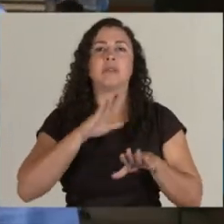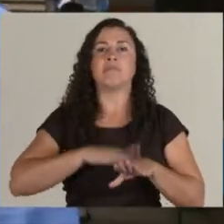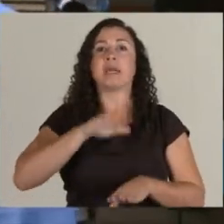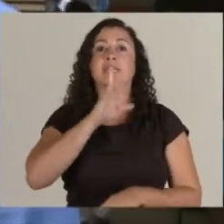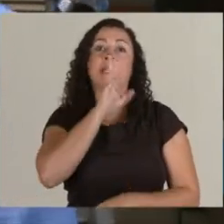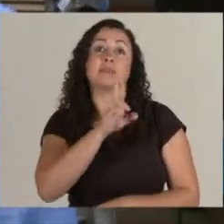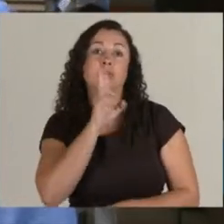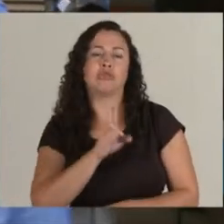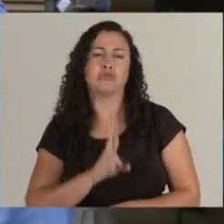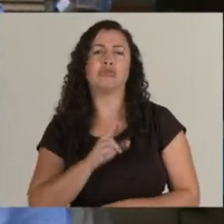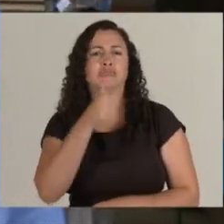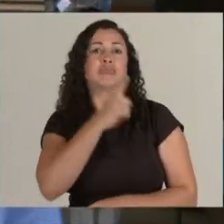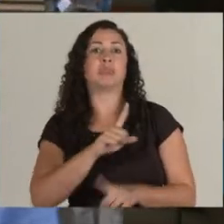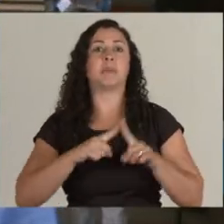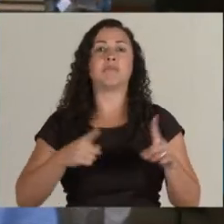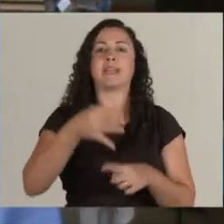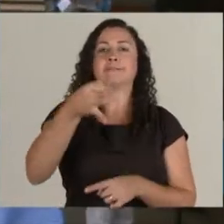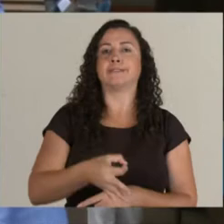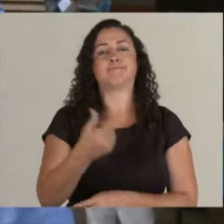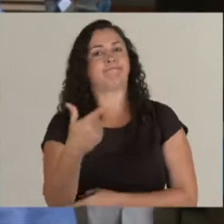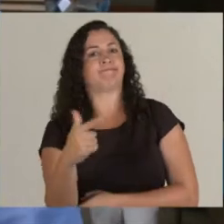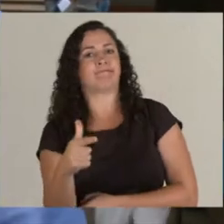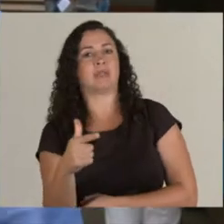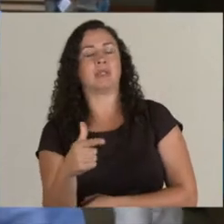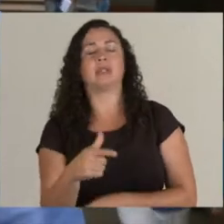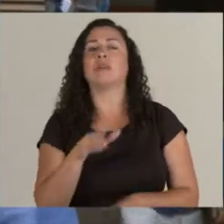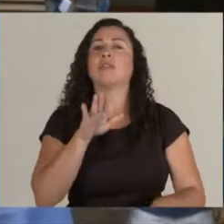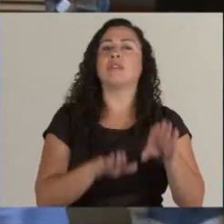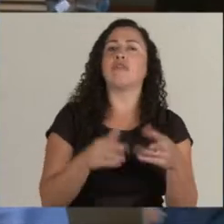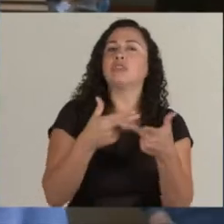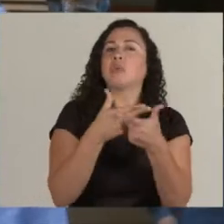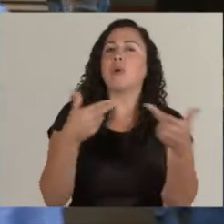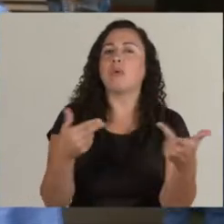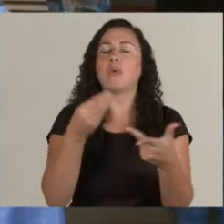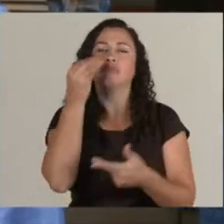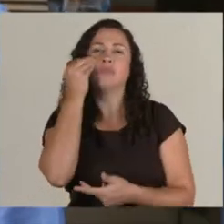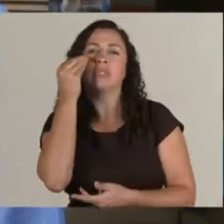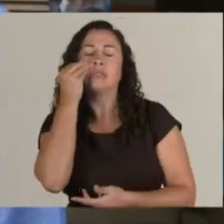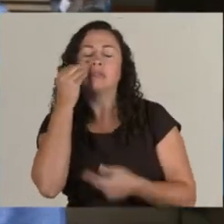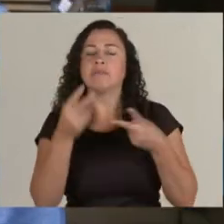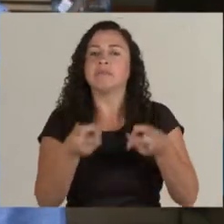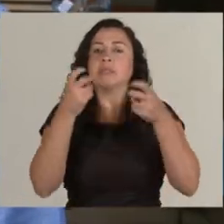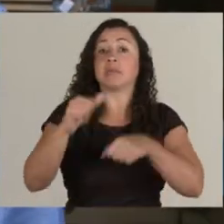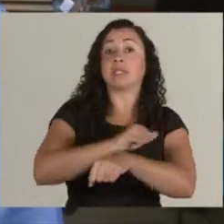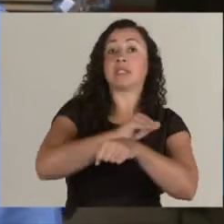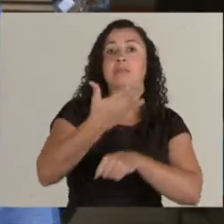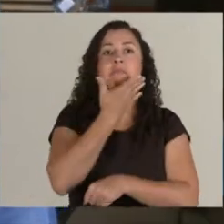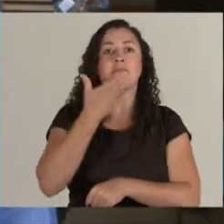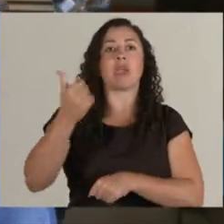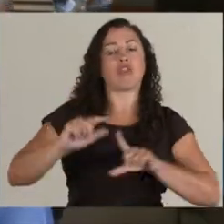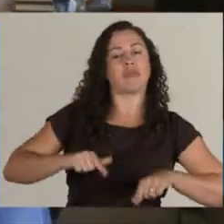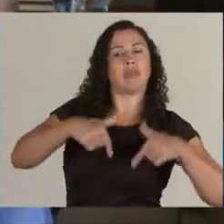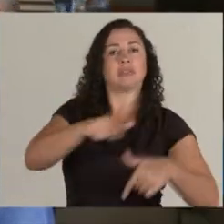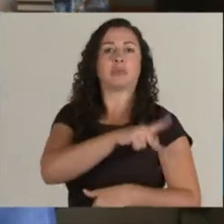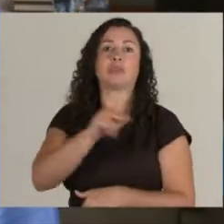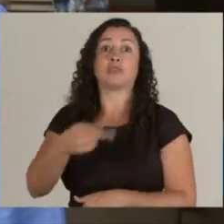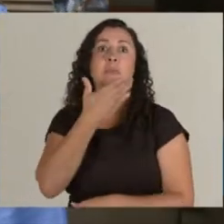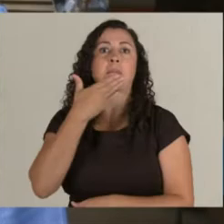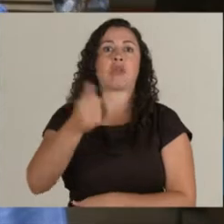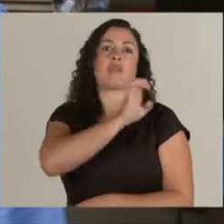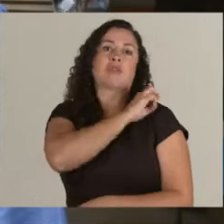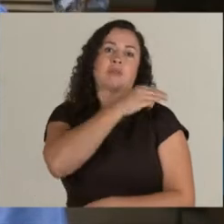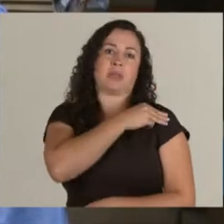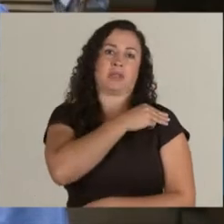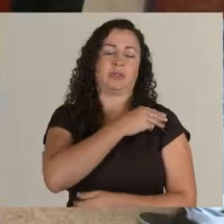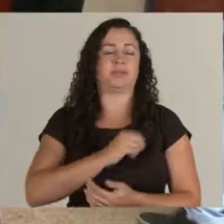muito índice de resposta, mas não resposta correta. Talvez alguma coisa que, inclusive, a gente tenta, isso também é uma estratégia de atuação em relação à